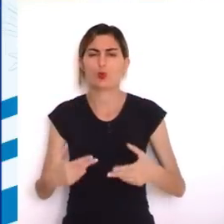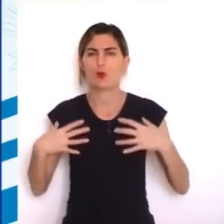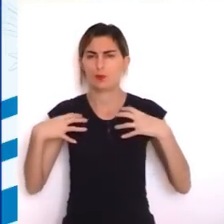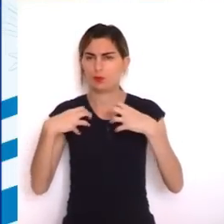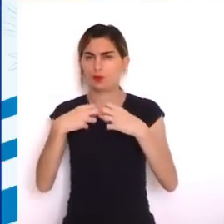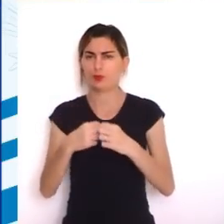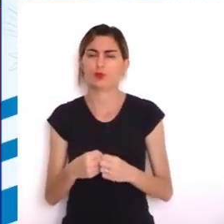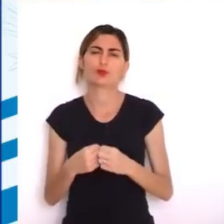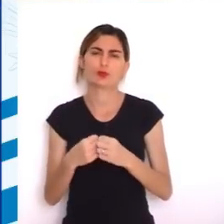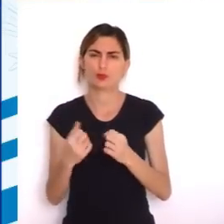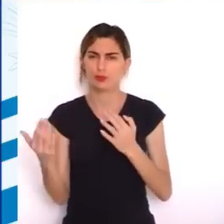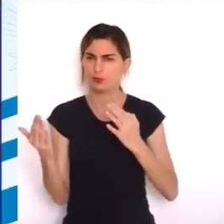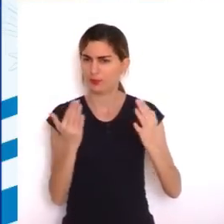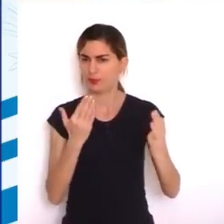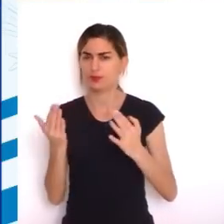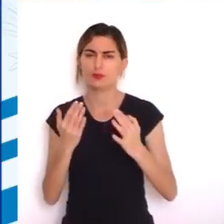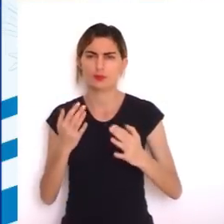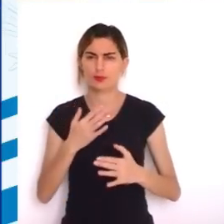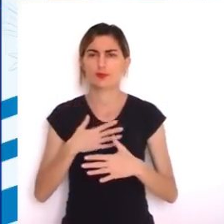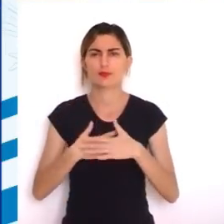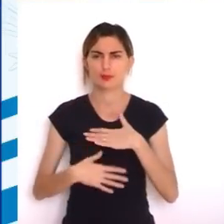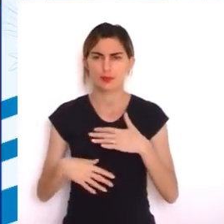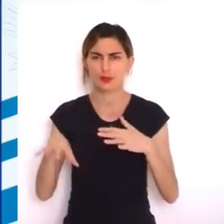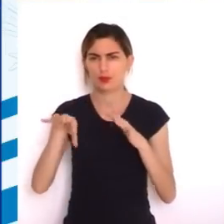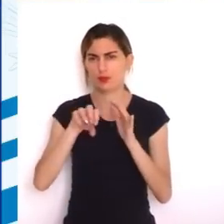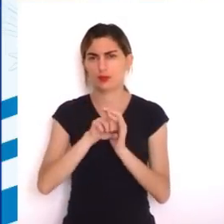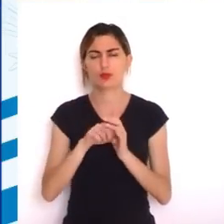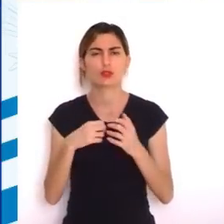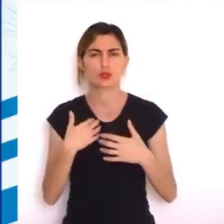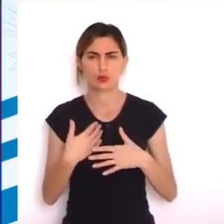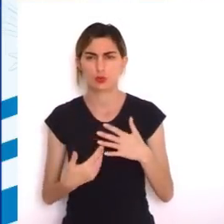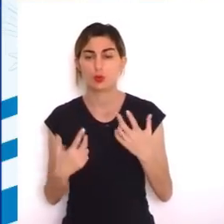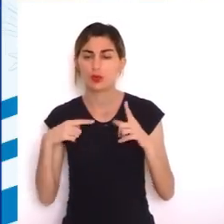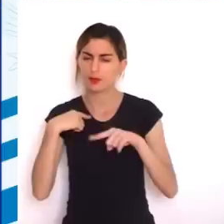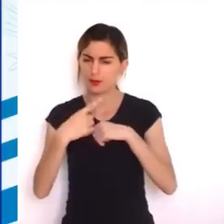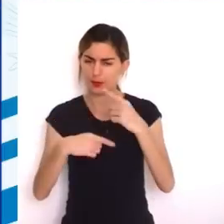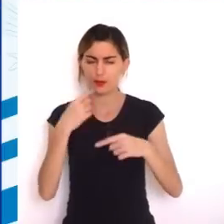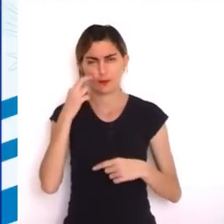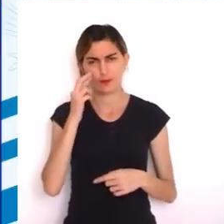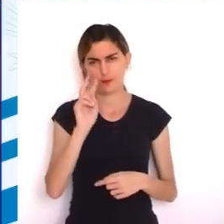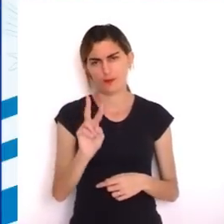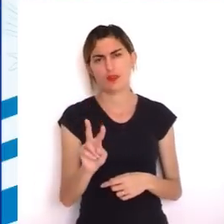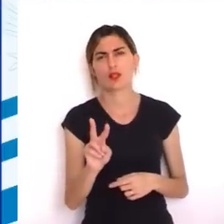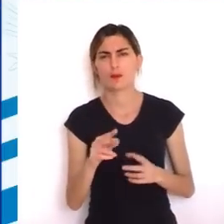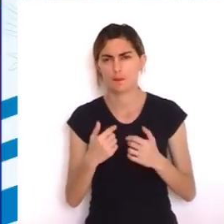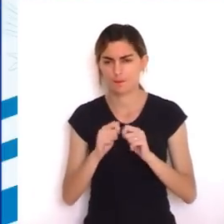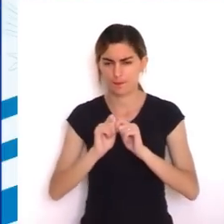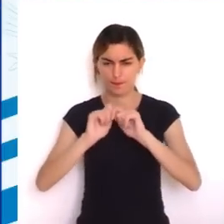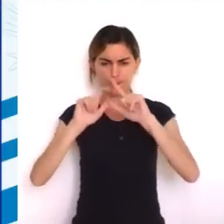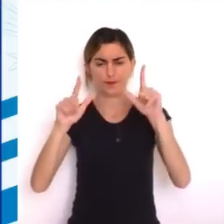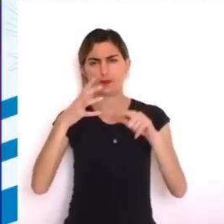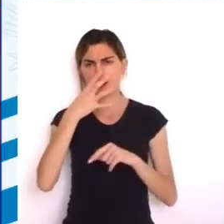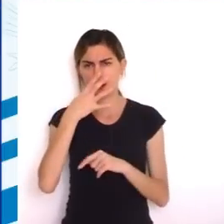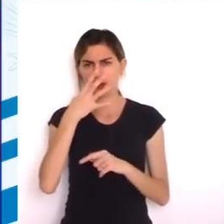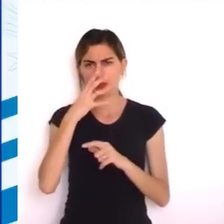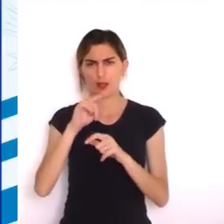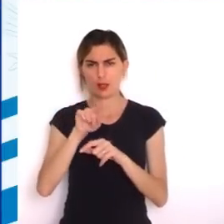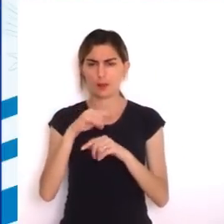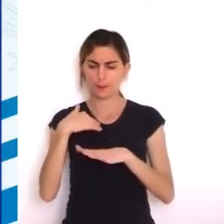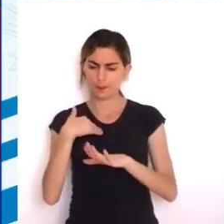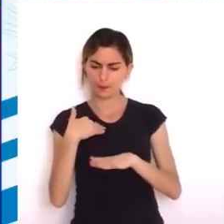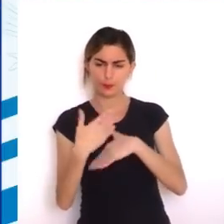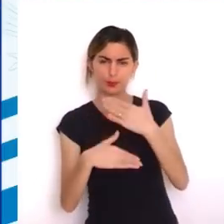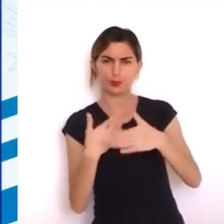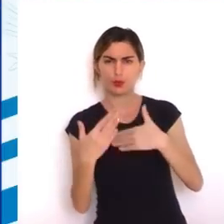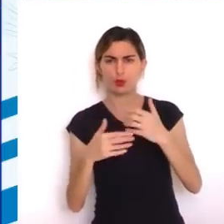absorver tanto em relação a um corpo escuro. E daí a gente vê, né, nessa imagem,